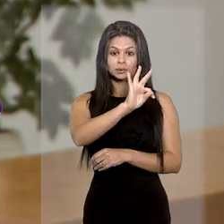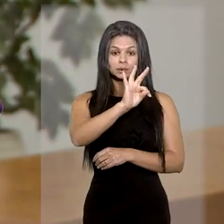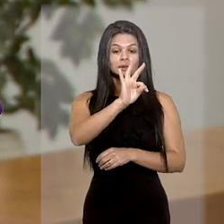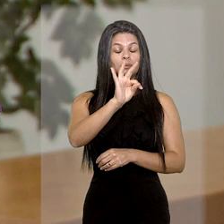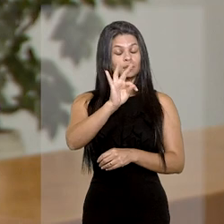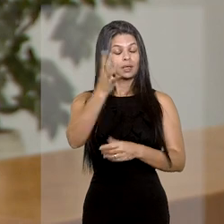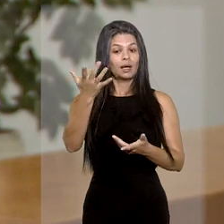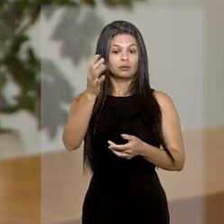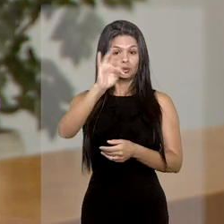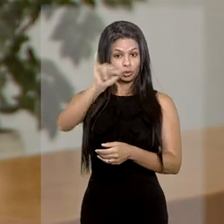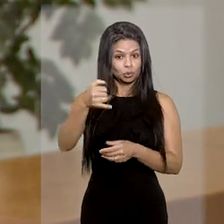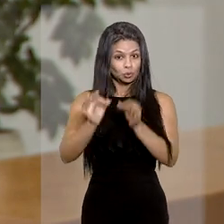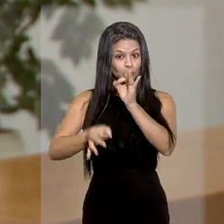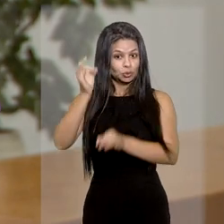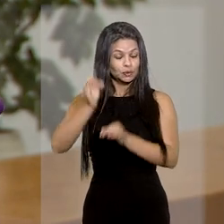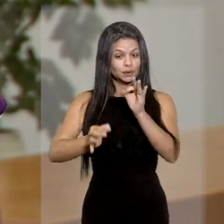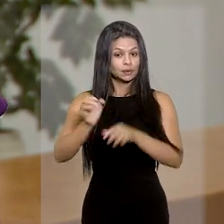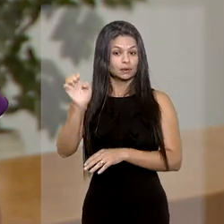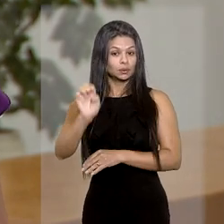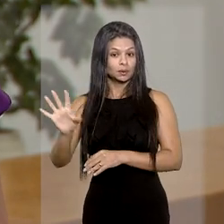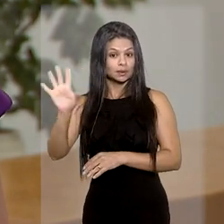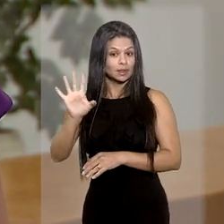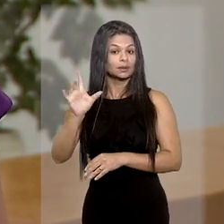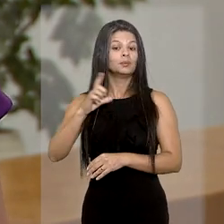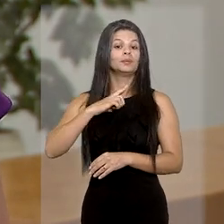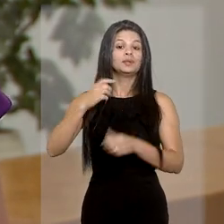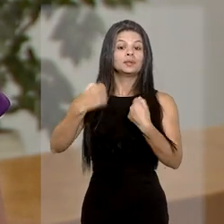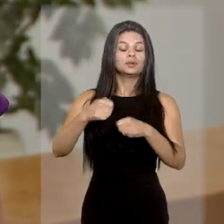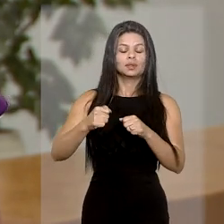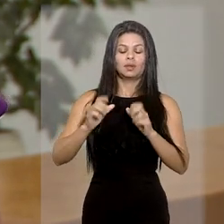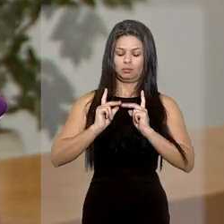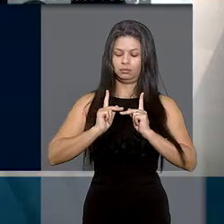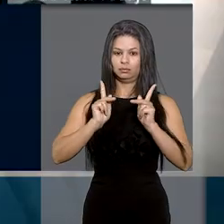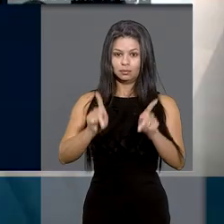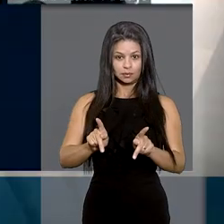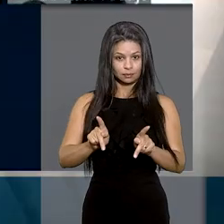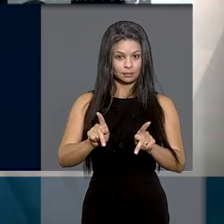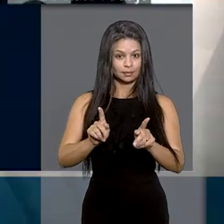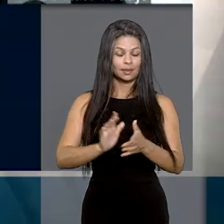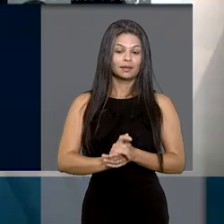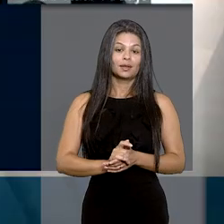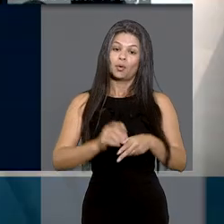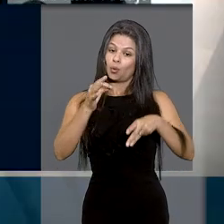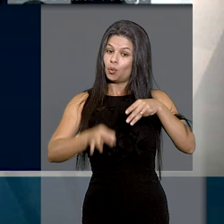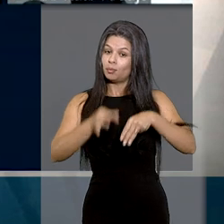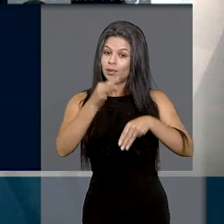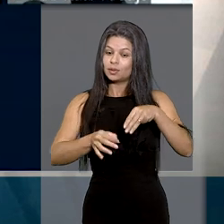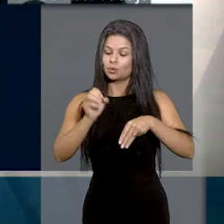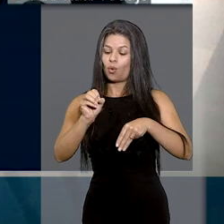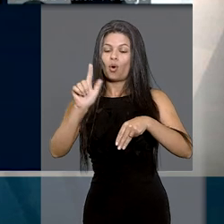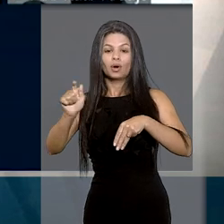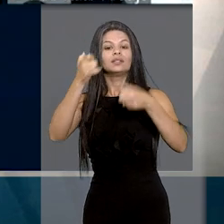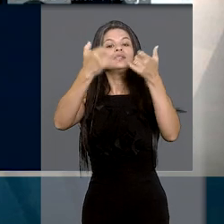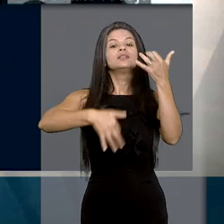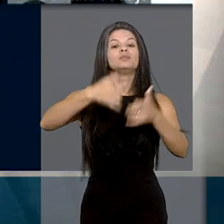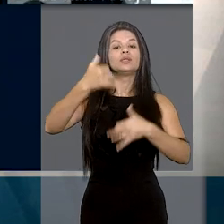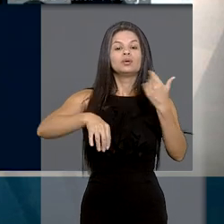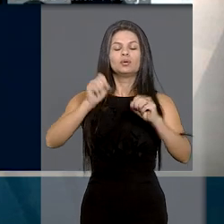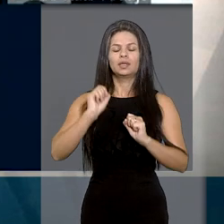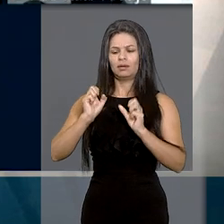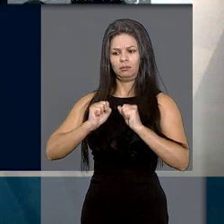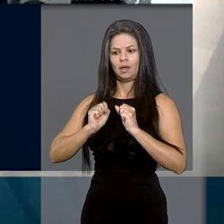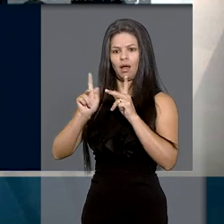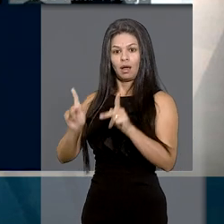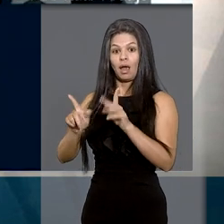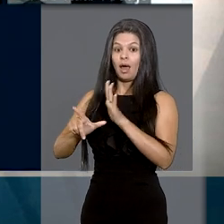Tribunal de Justiça do estado para deliberar sobre o pedido de aposentadoria o ministro og Fernandes explicou que a efetivação da